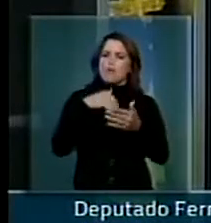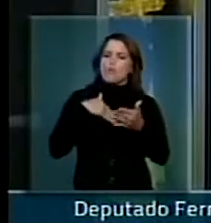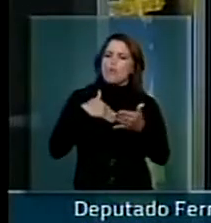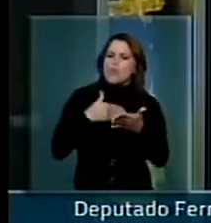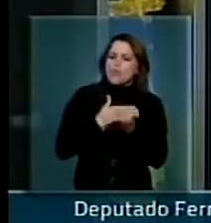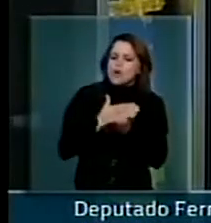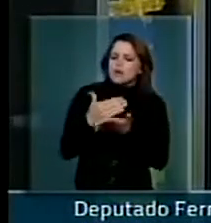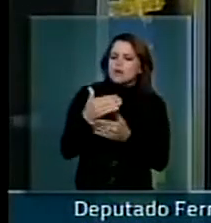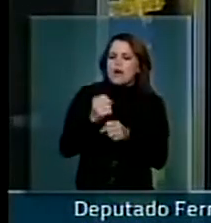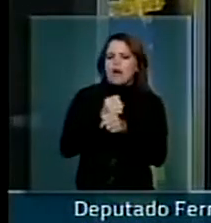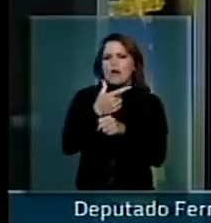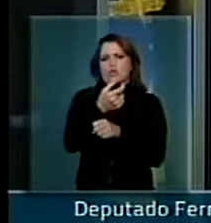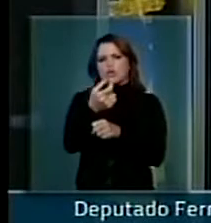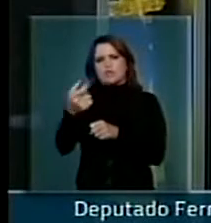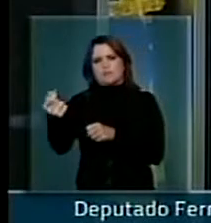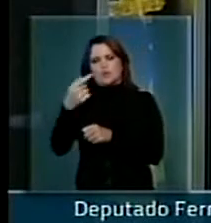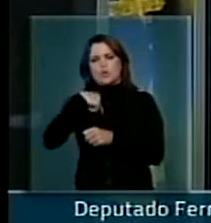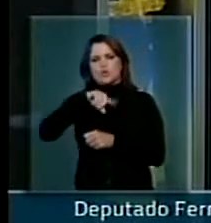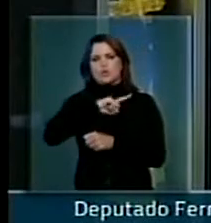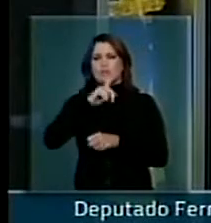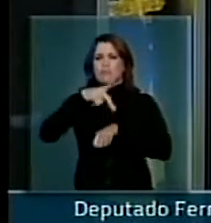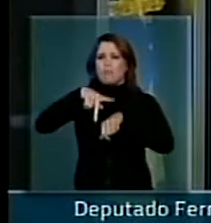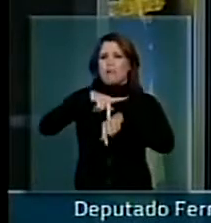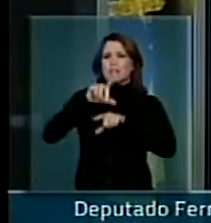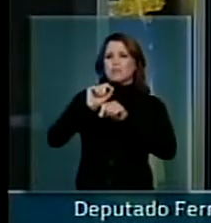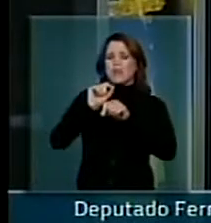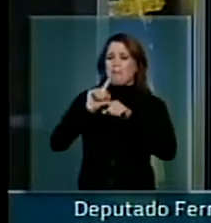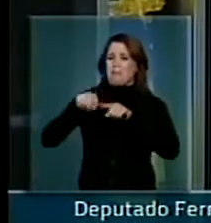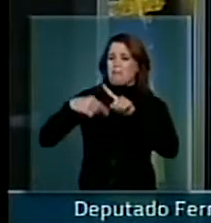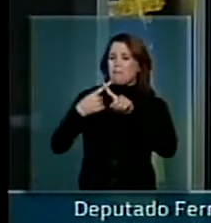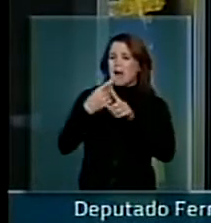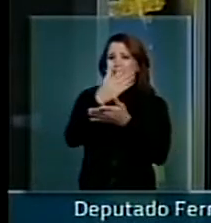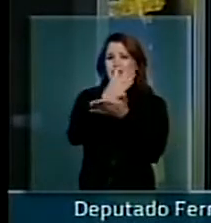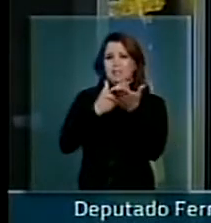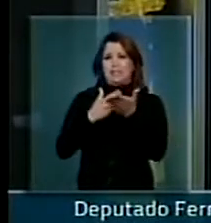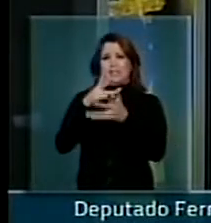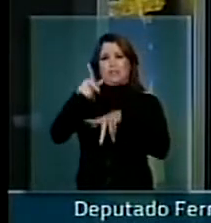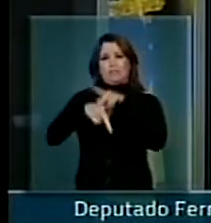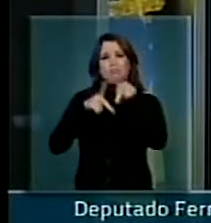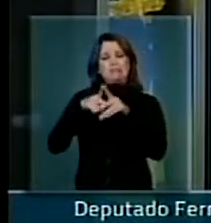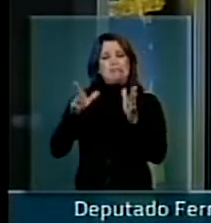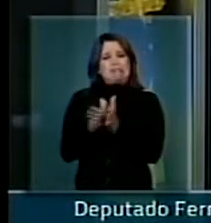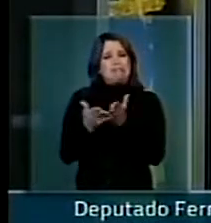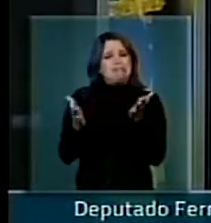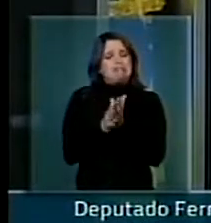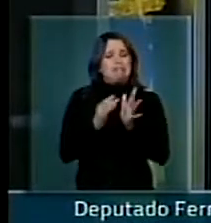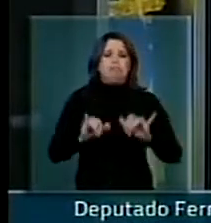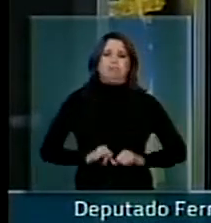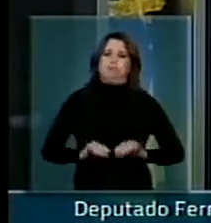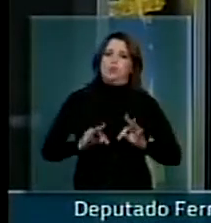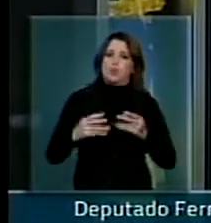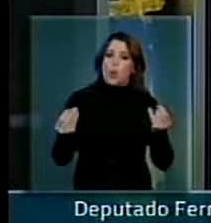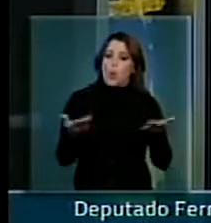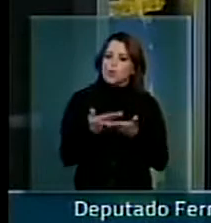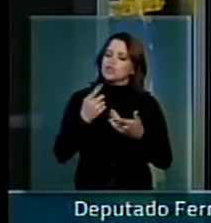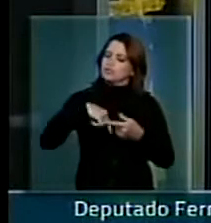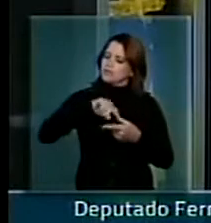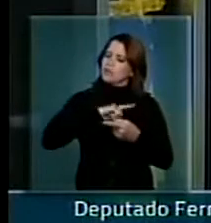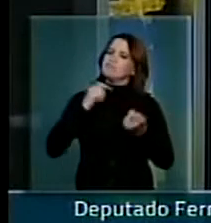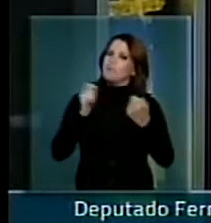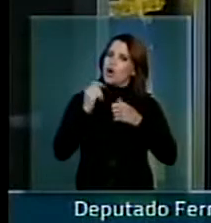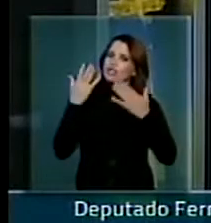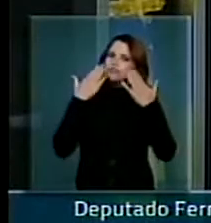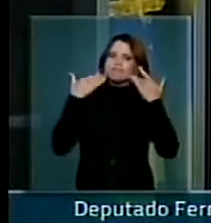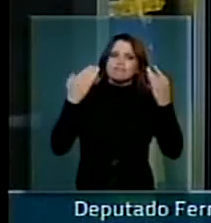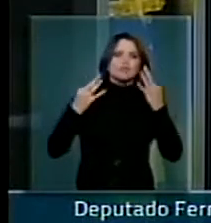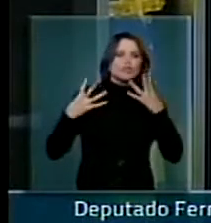2000 éramos uma nação que mais da metade da população sofria com a pobreza, hoje podemos comemorar